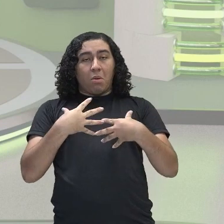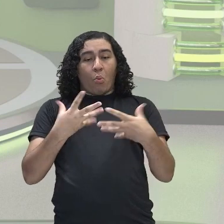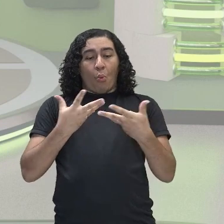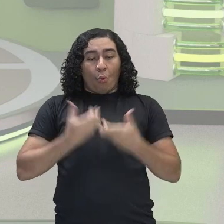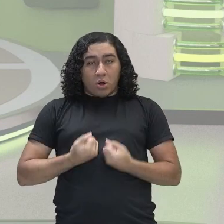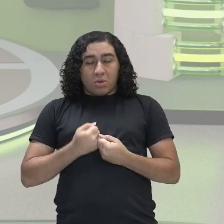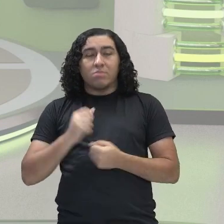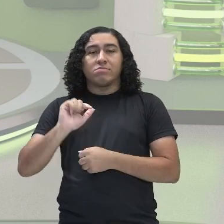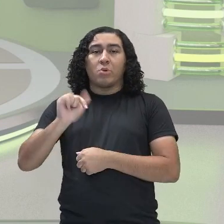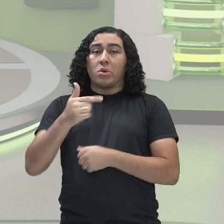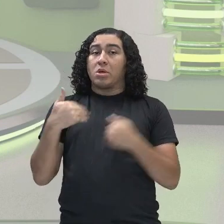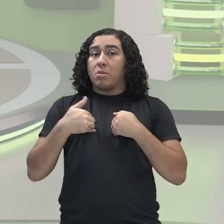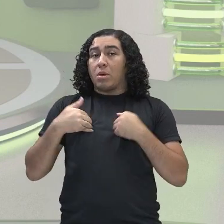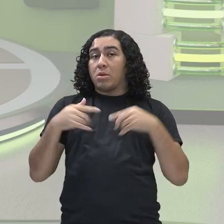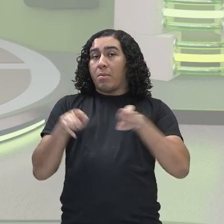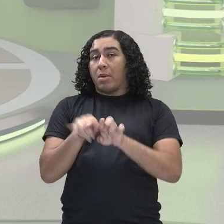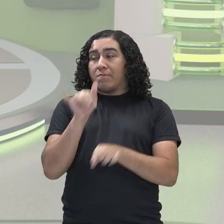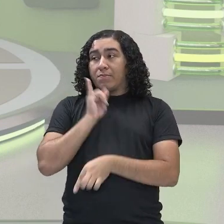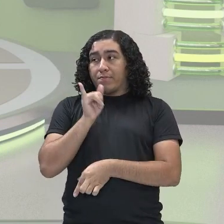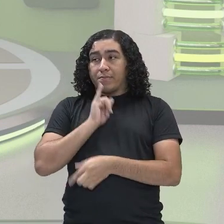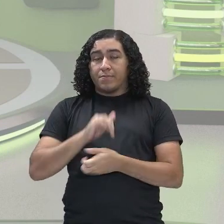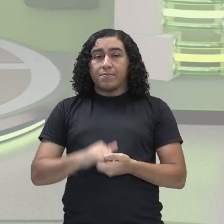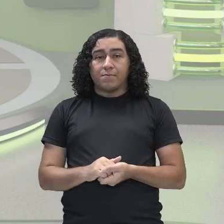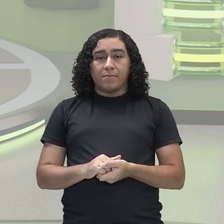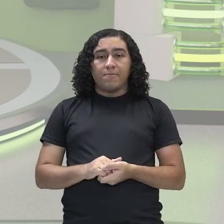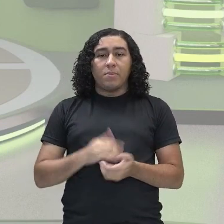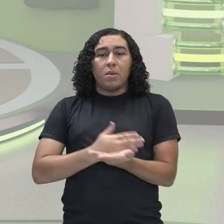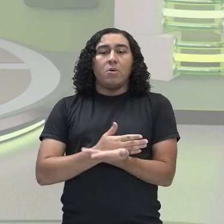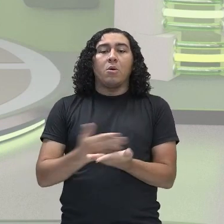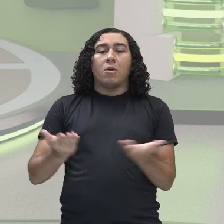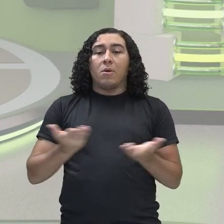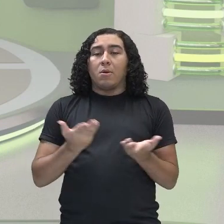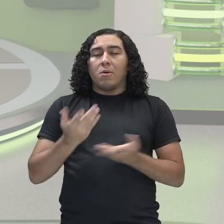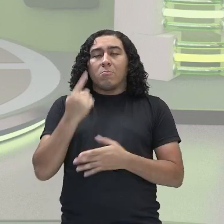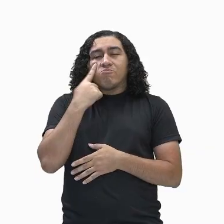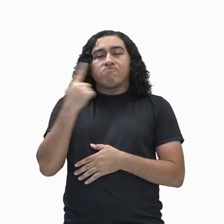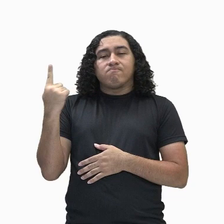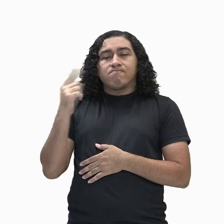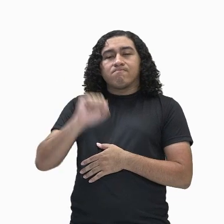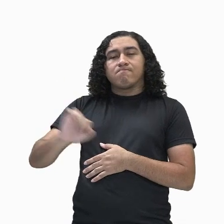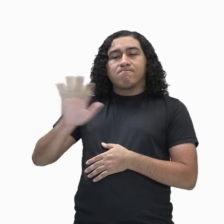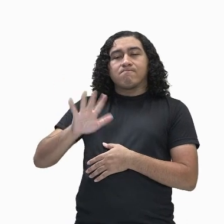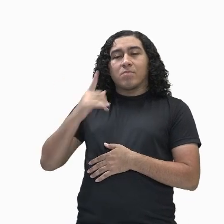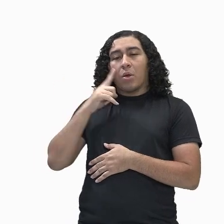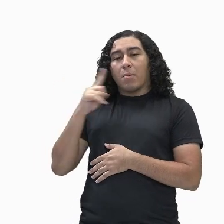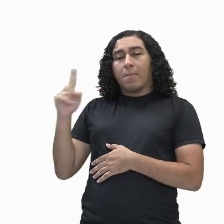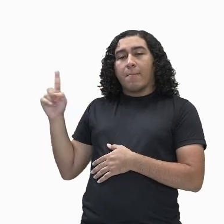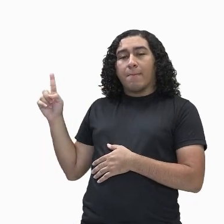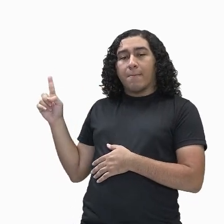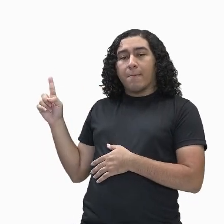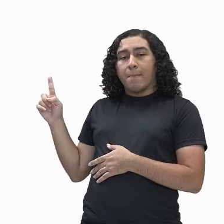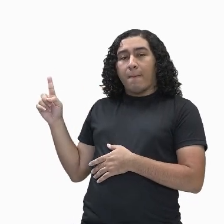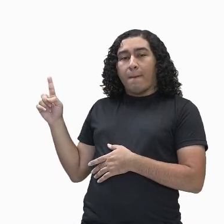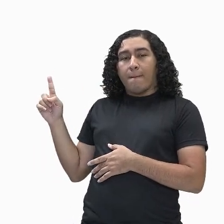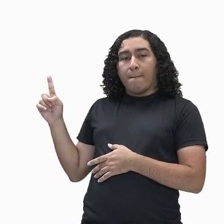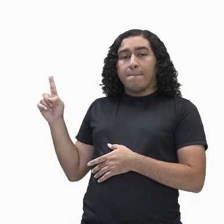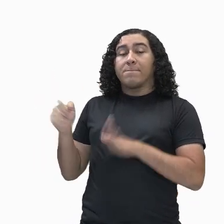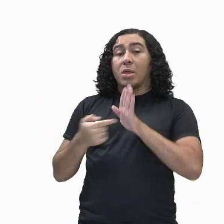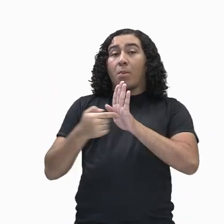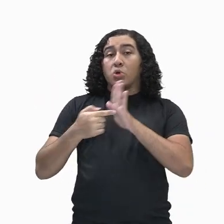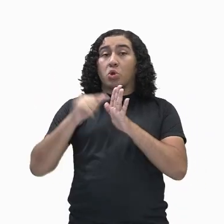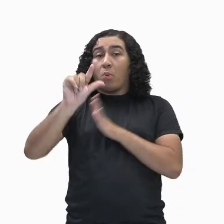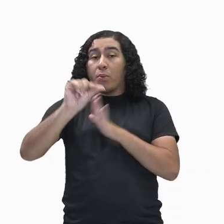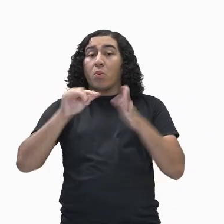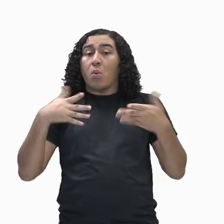humanos ou em outros animais, por exemplo. E para a gente começar, vamos observar uma imagem que demonstra, né, que mostra um pouquinho sobre